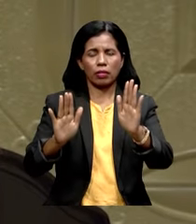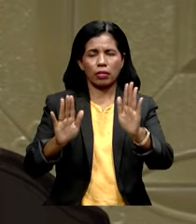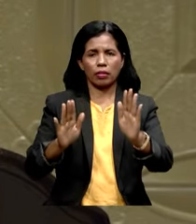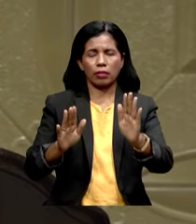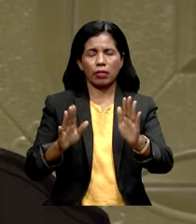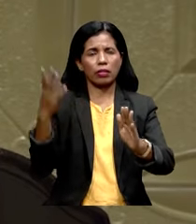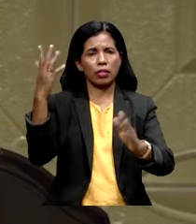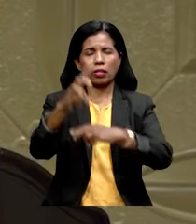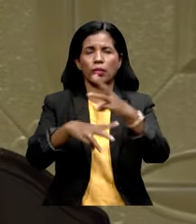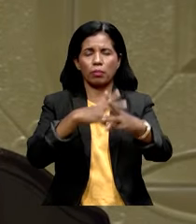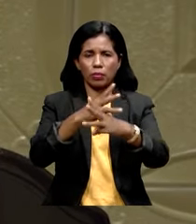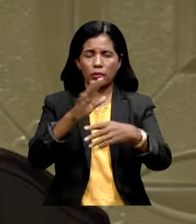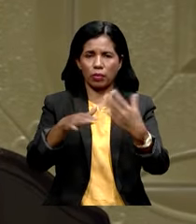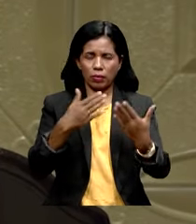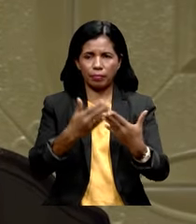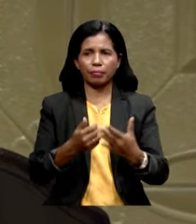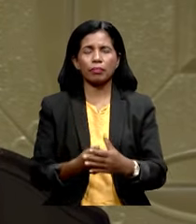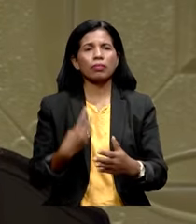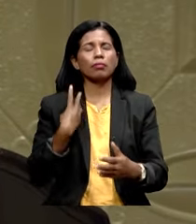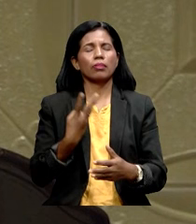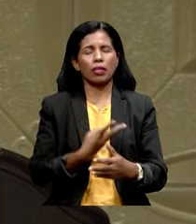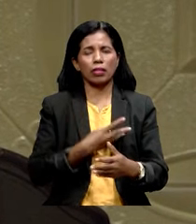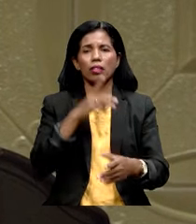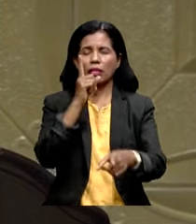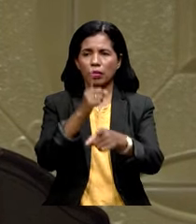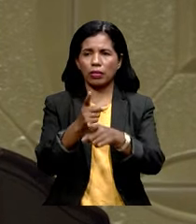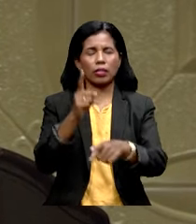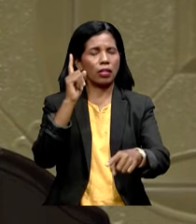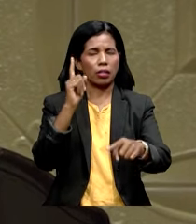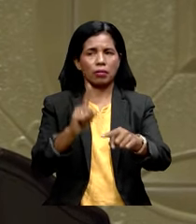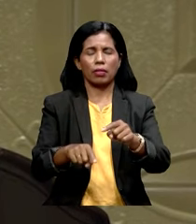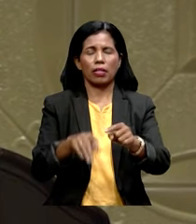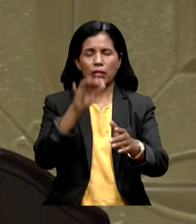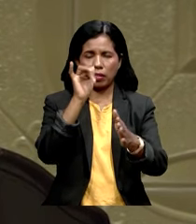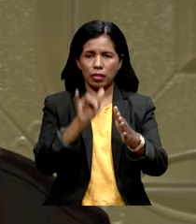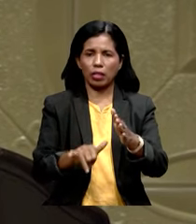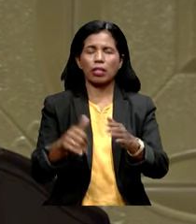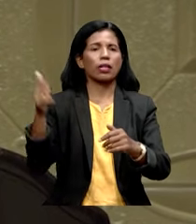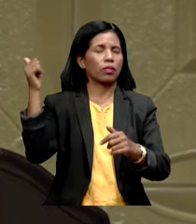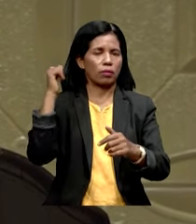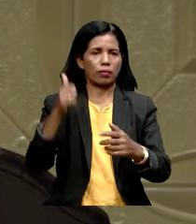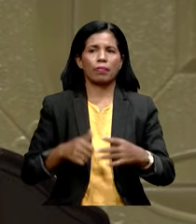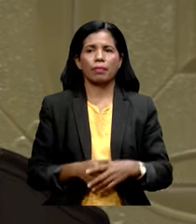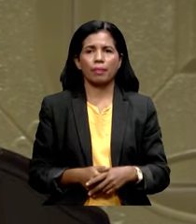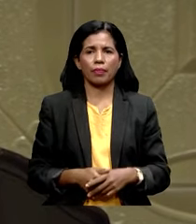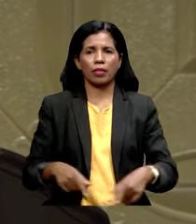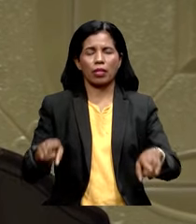e mundo toma, e de, claro, de ver ela e a cultura. E